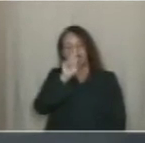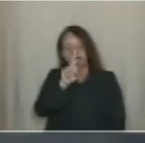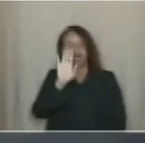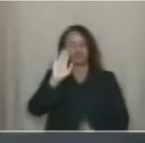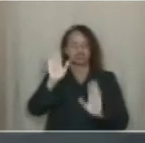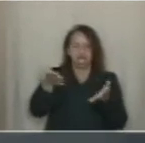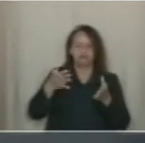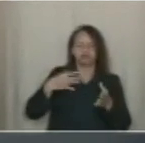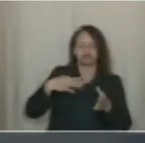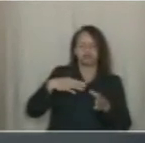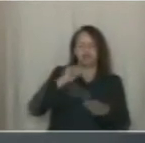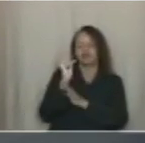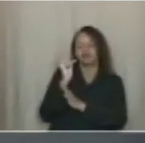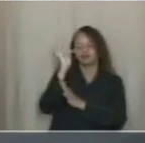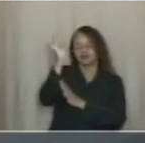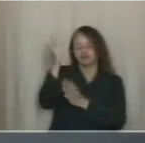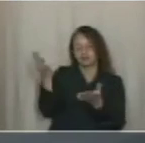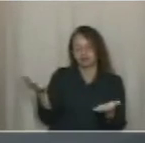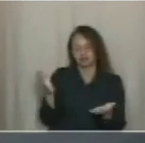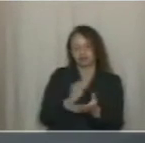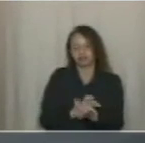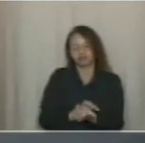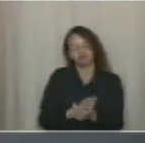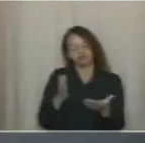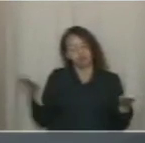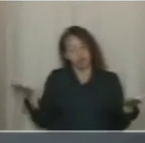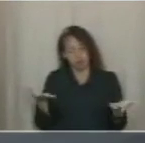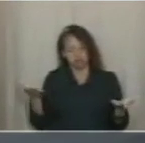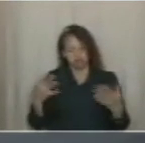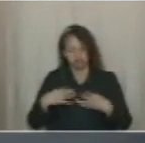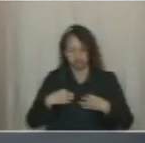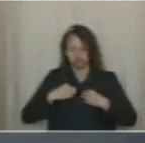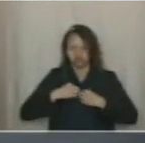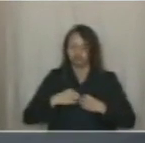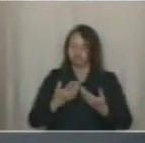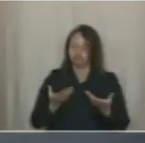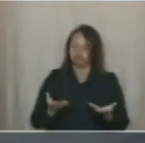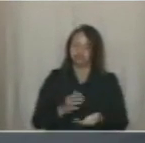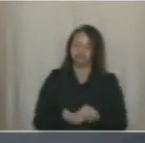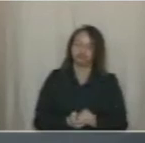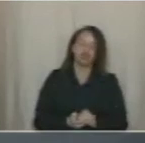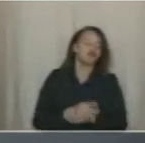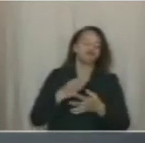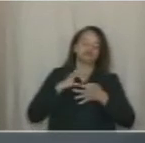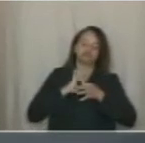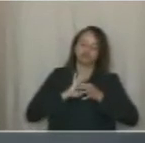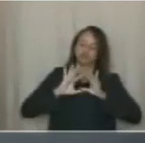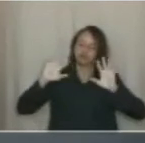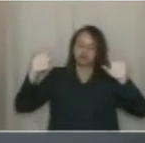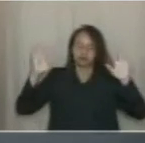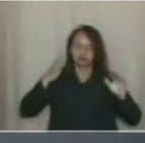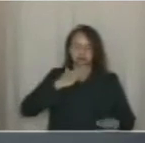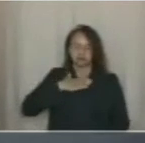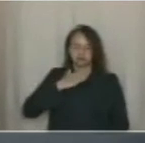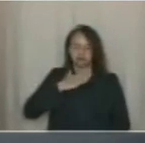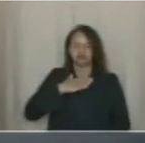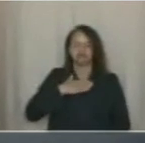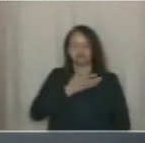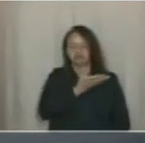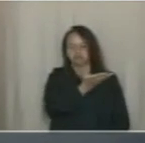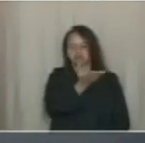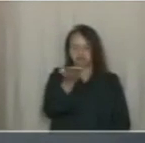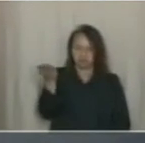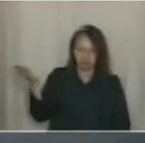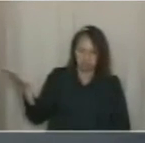há mais de 13 anos me coloco seu presidente à disposição de